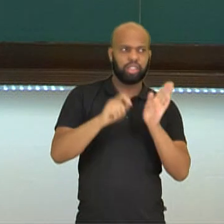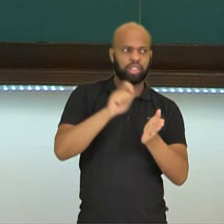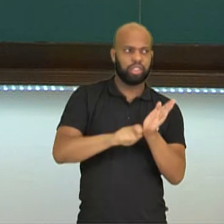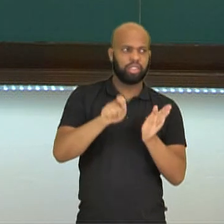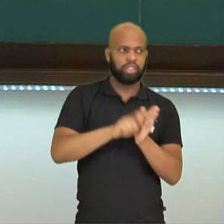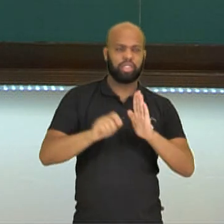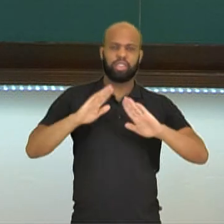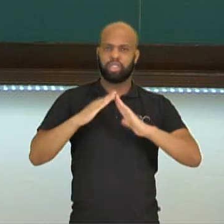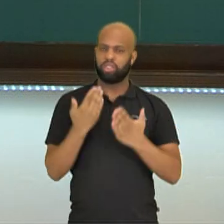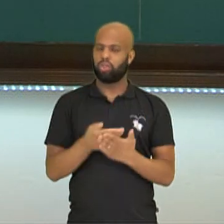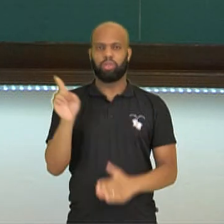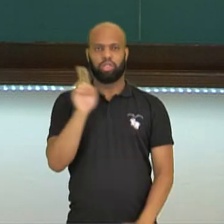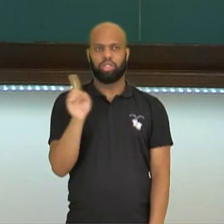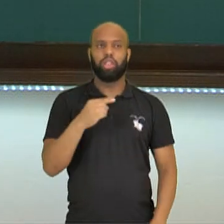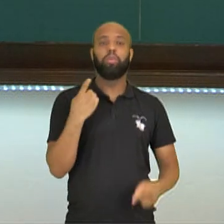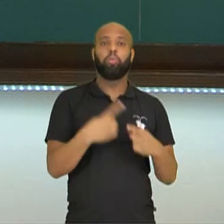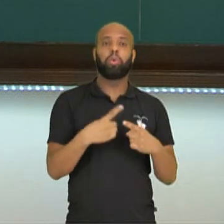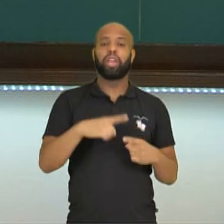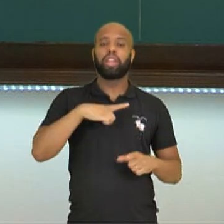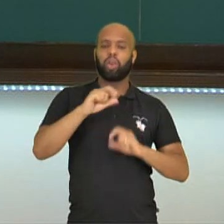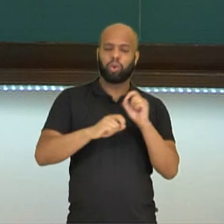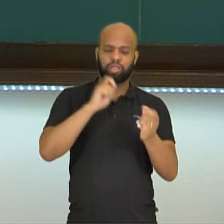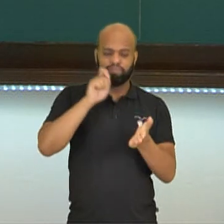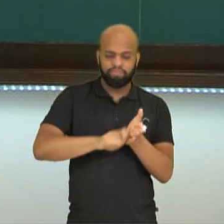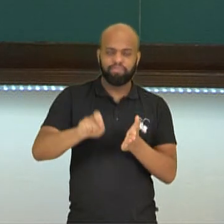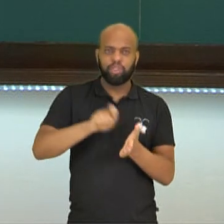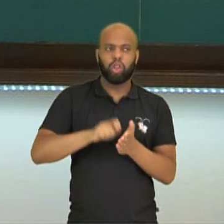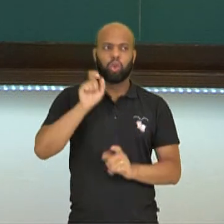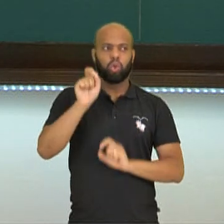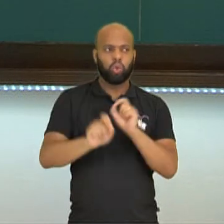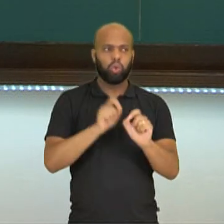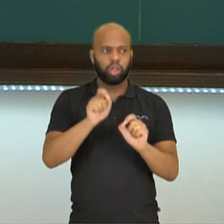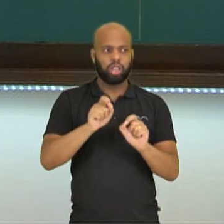na escola. Você deve sempre utilizar